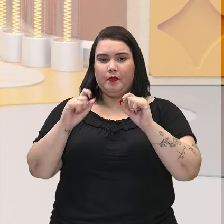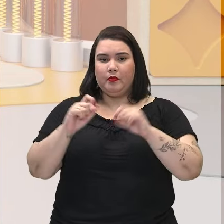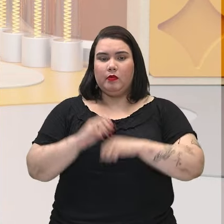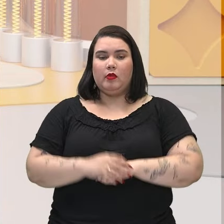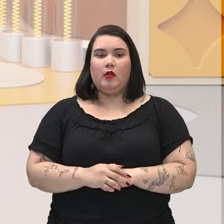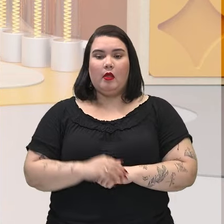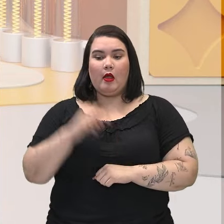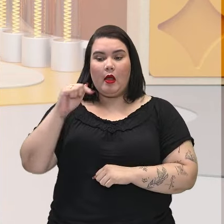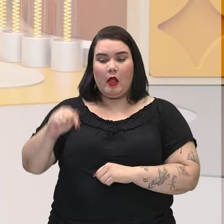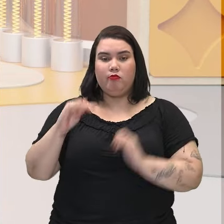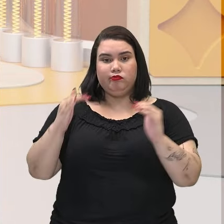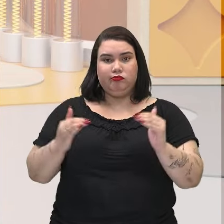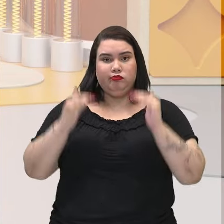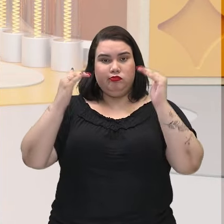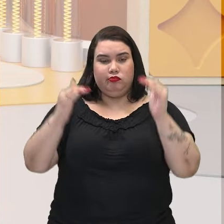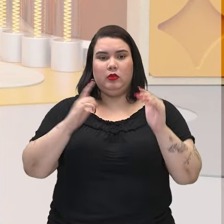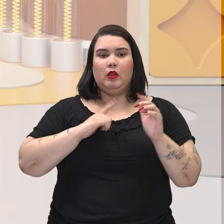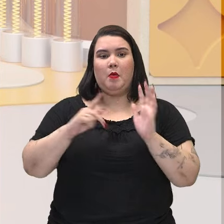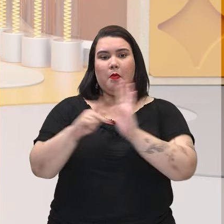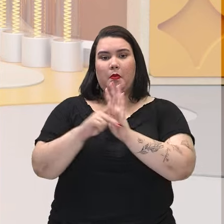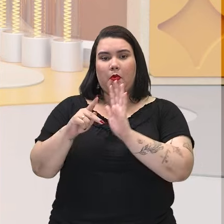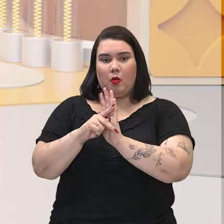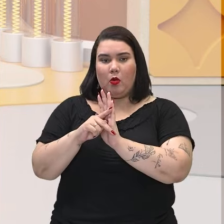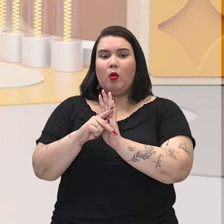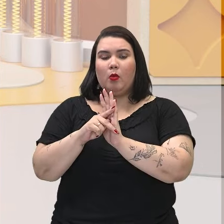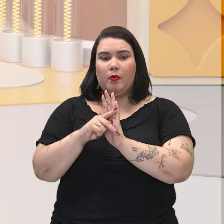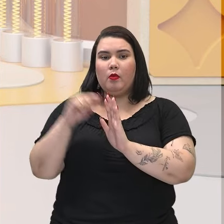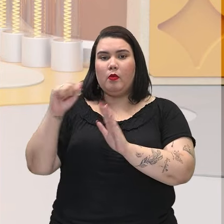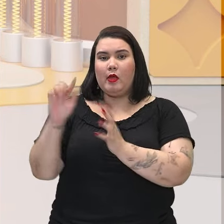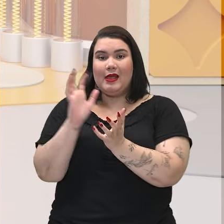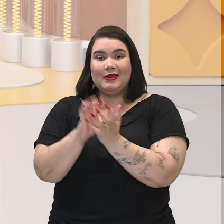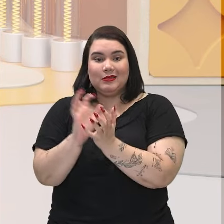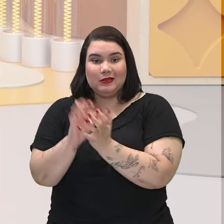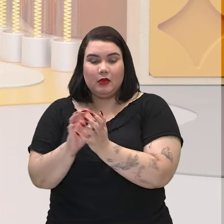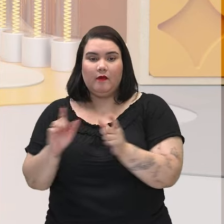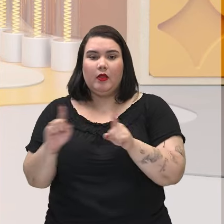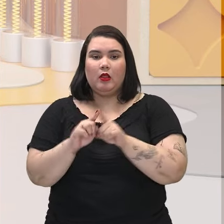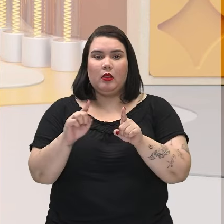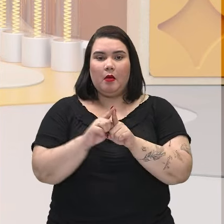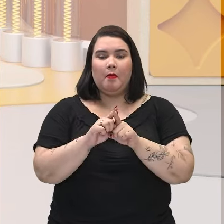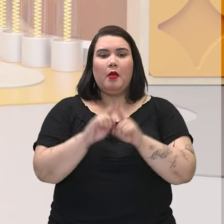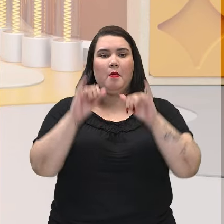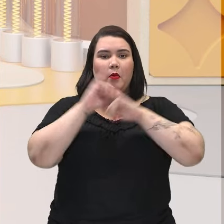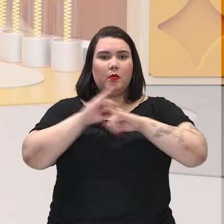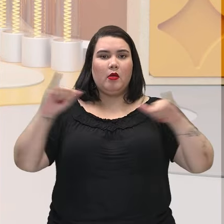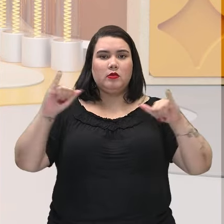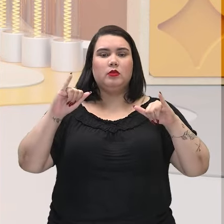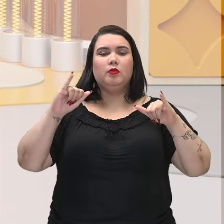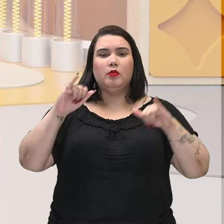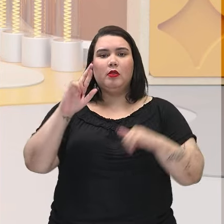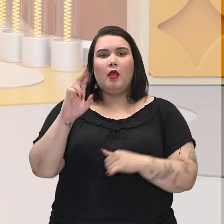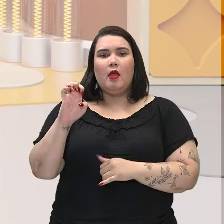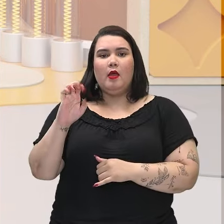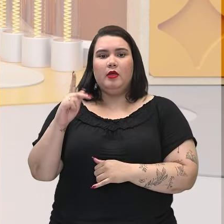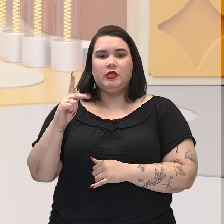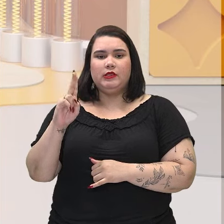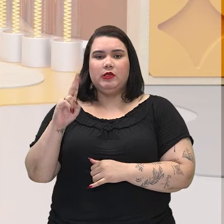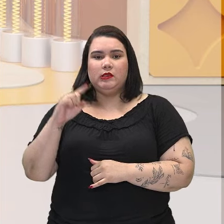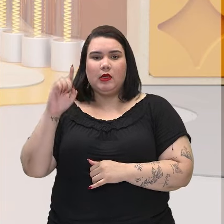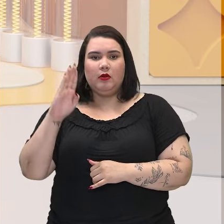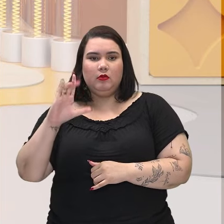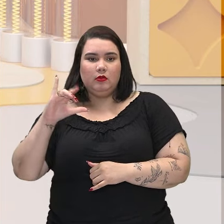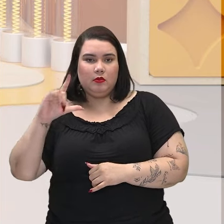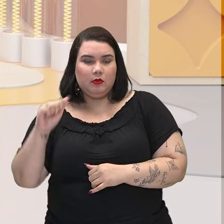poder em Recife e a proclamação da República de Pernambuco. Então aí, ó, confirmo que a gente já vem falando que tinha um caráter separatista